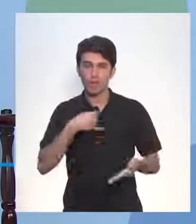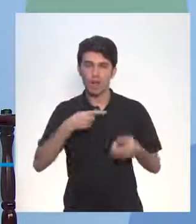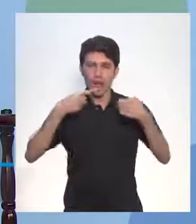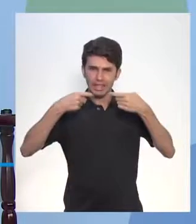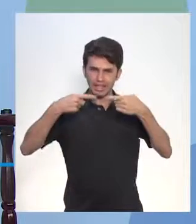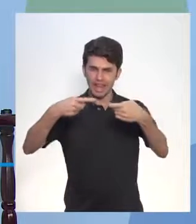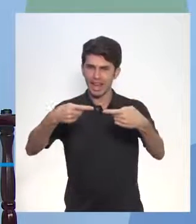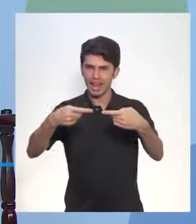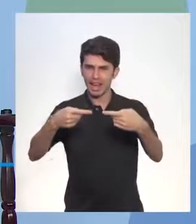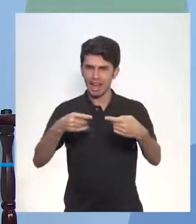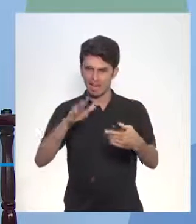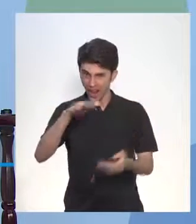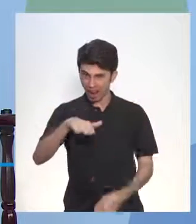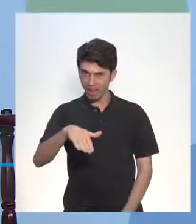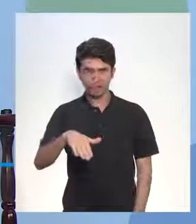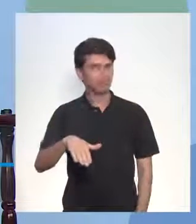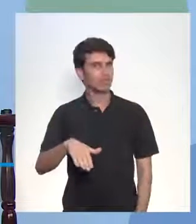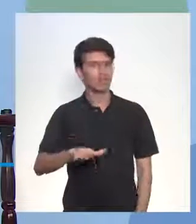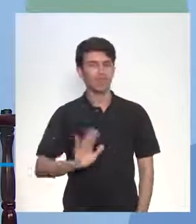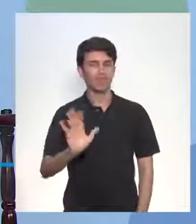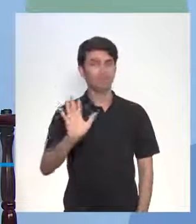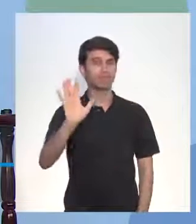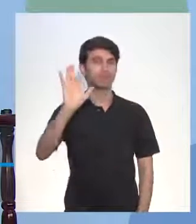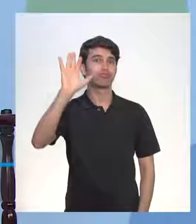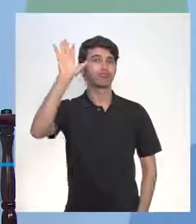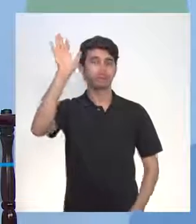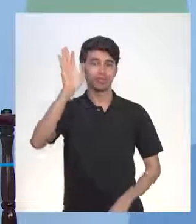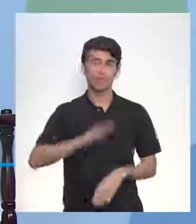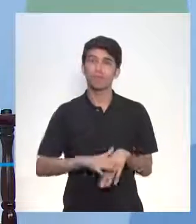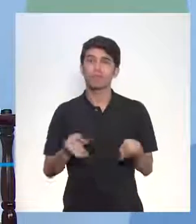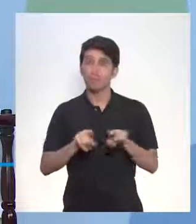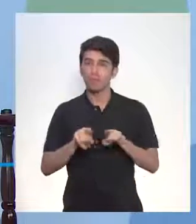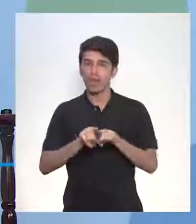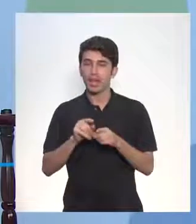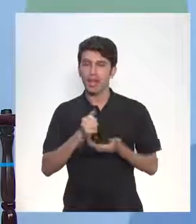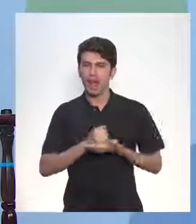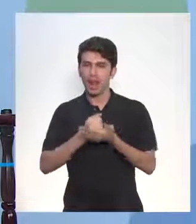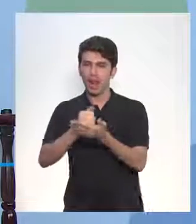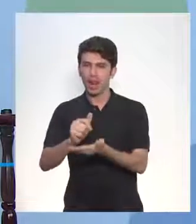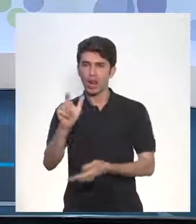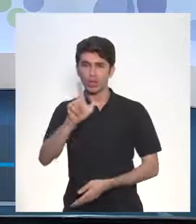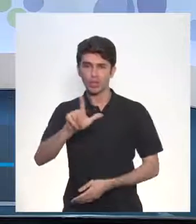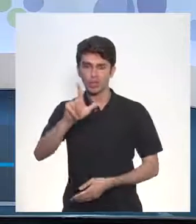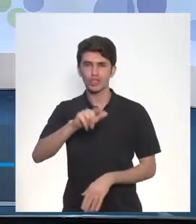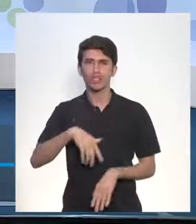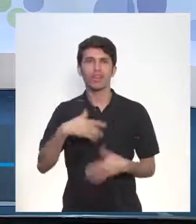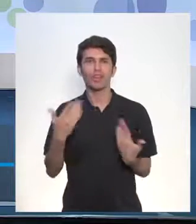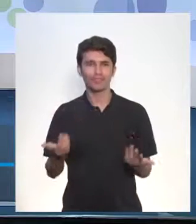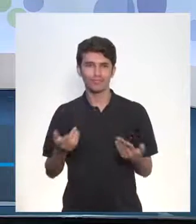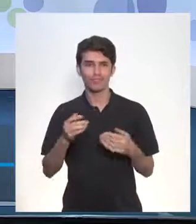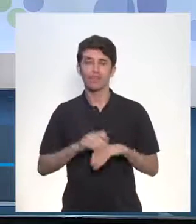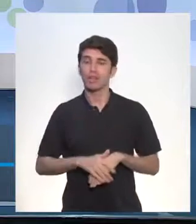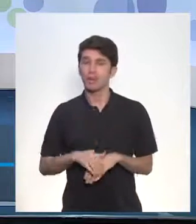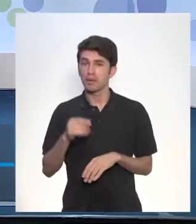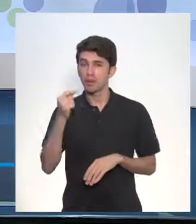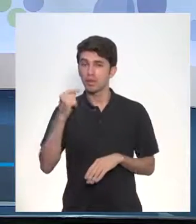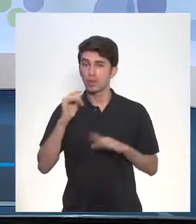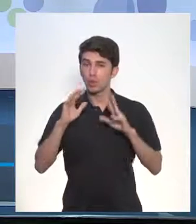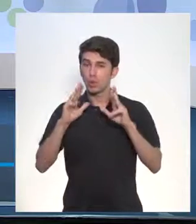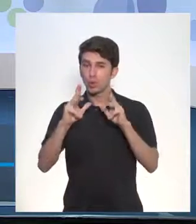é caro. Não só caro começar, mas a logística. E reparem que, durante toda a construção das